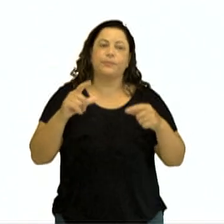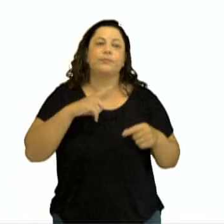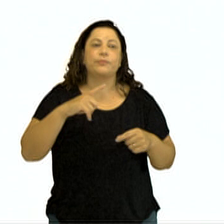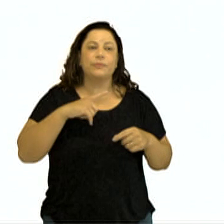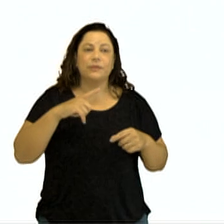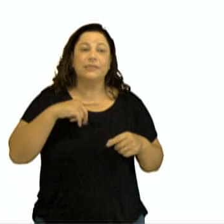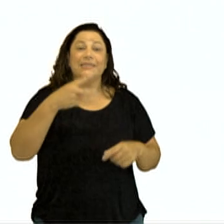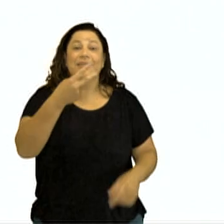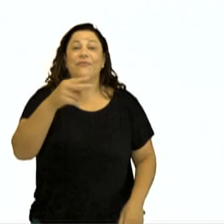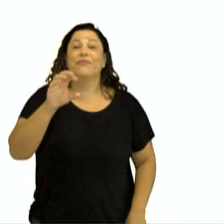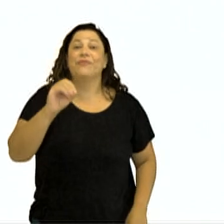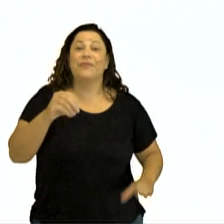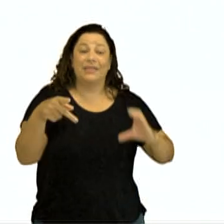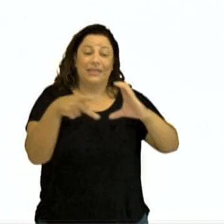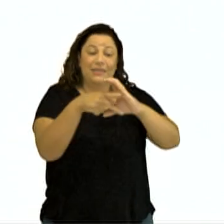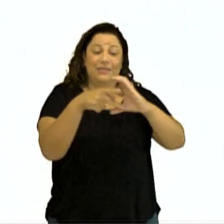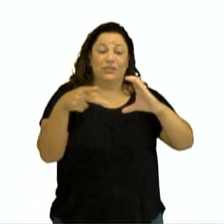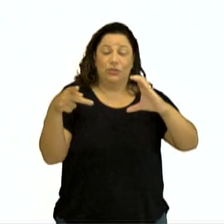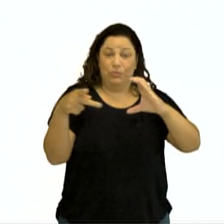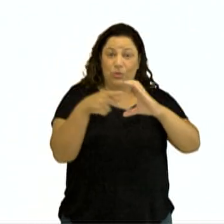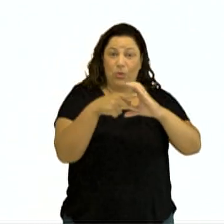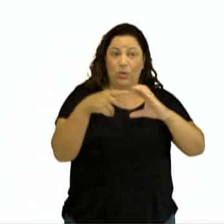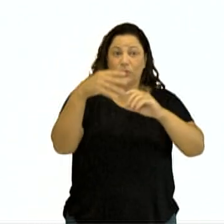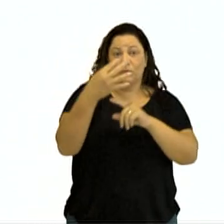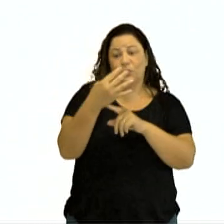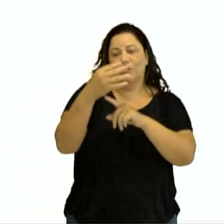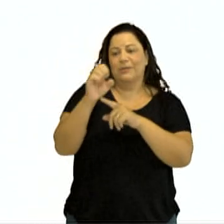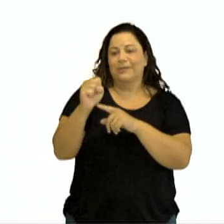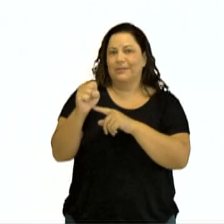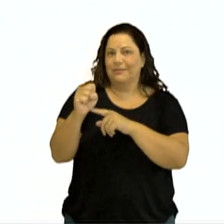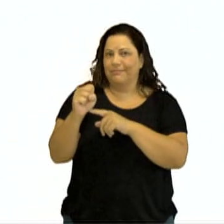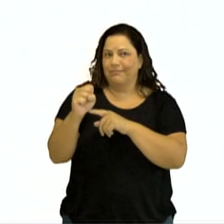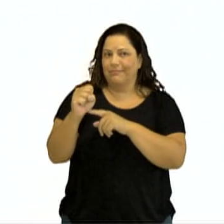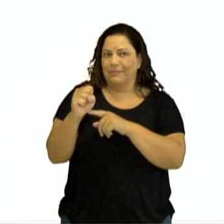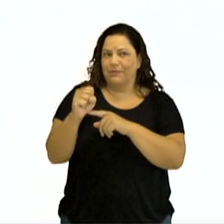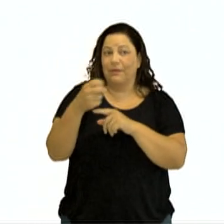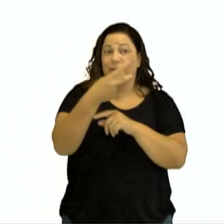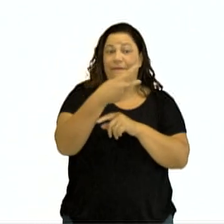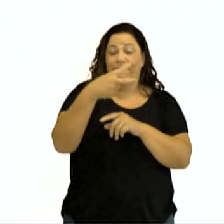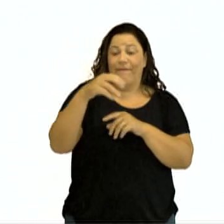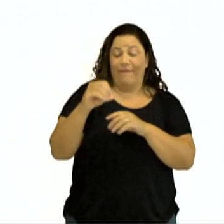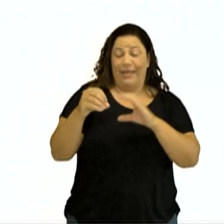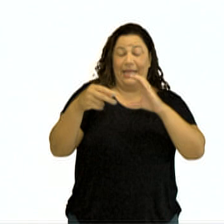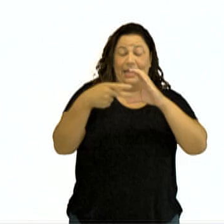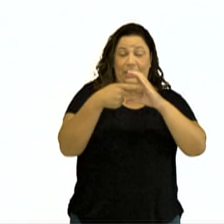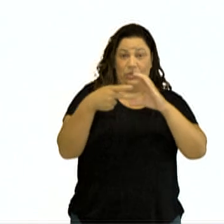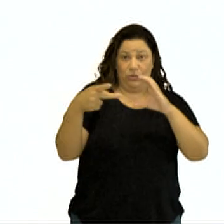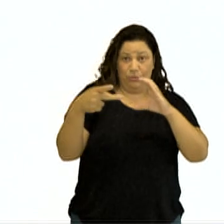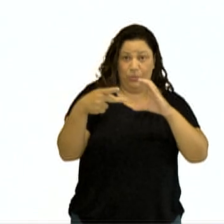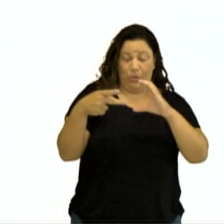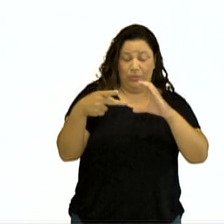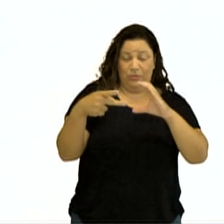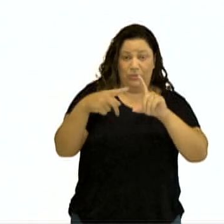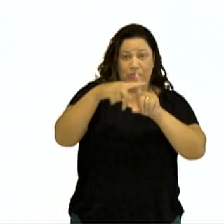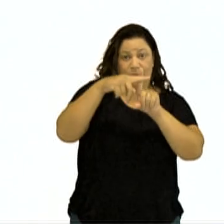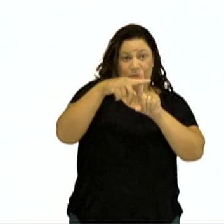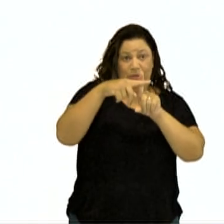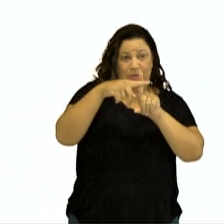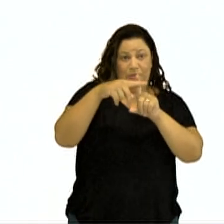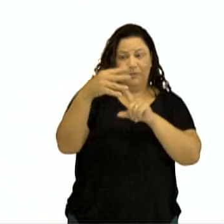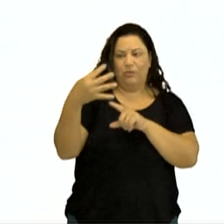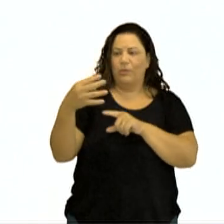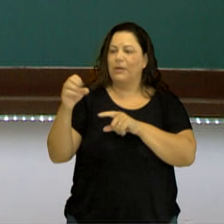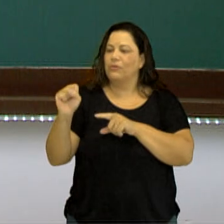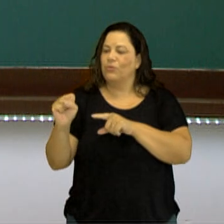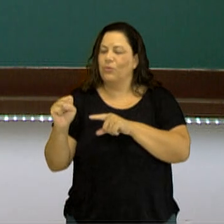possui 20 prótons e 48 nêutrons, ó, 20 carga positiva e 48 carga neutra.